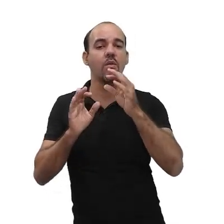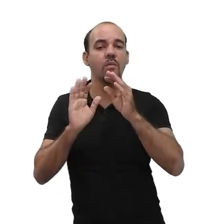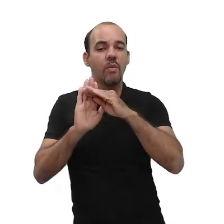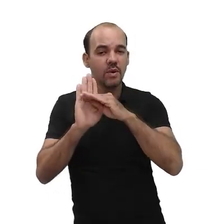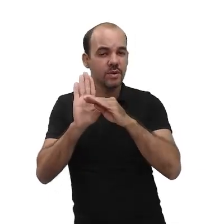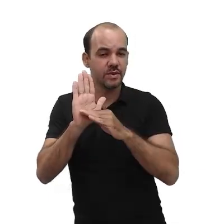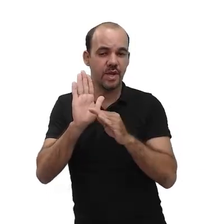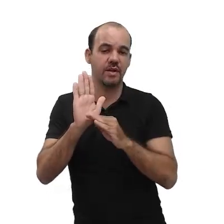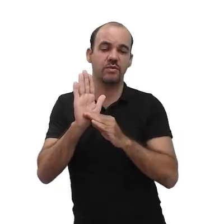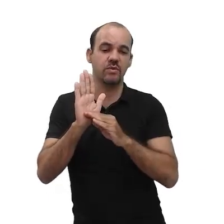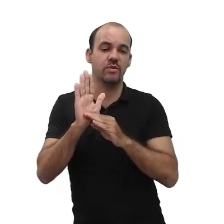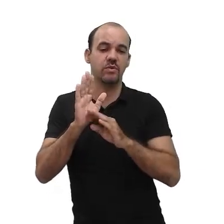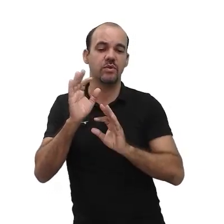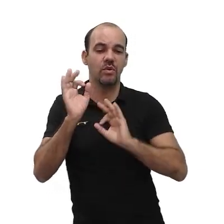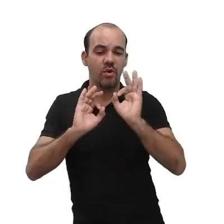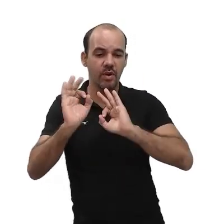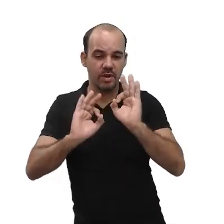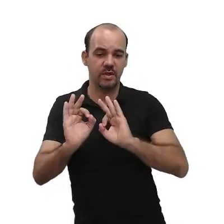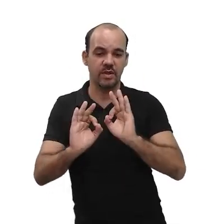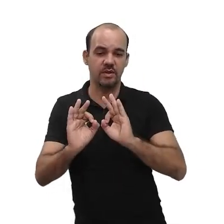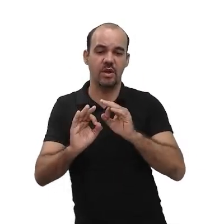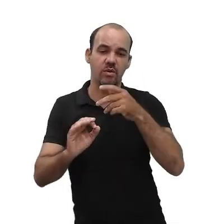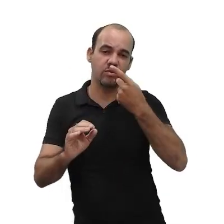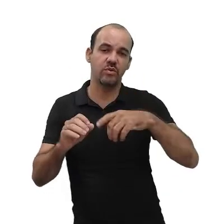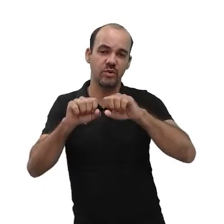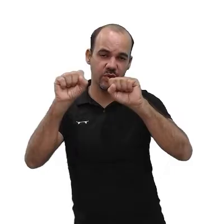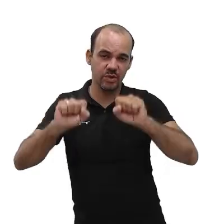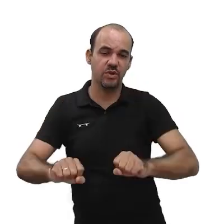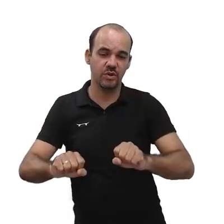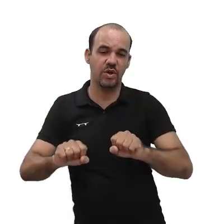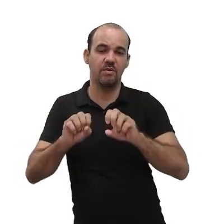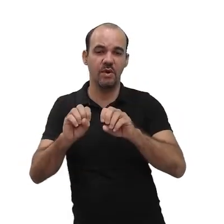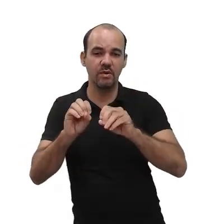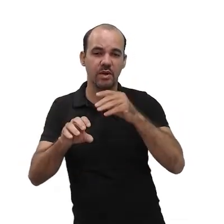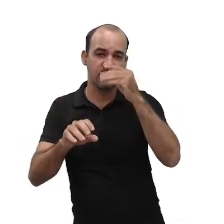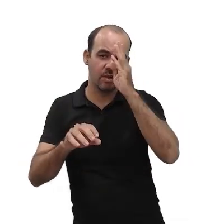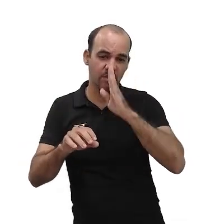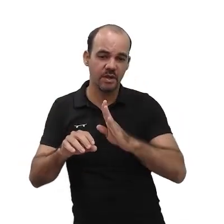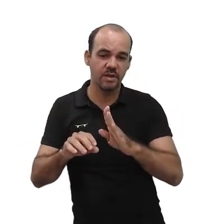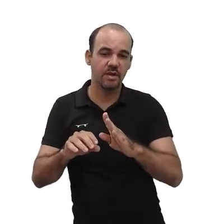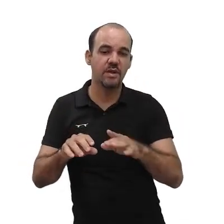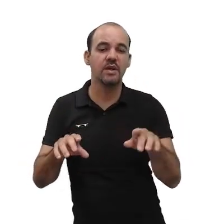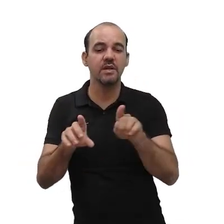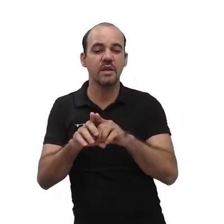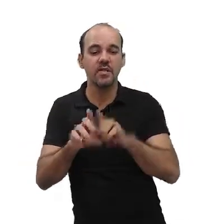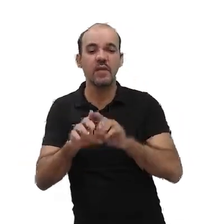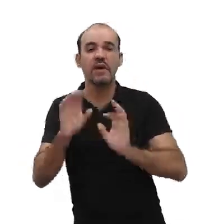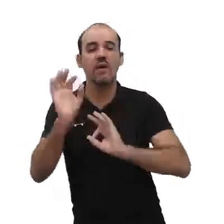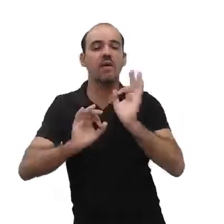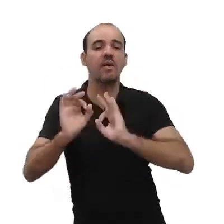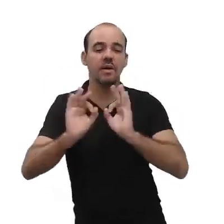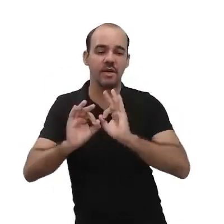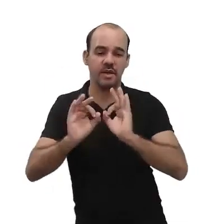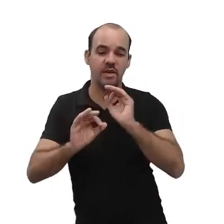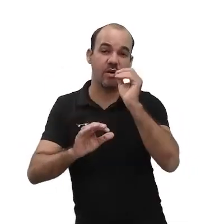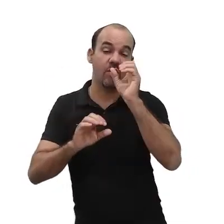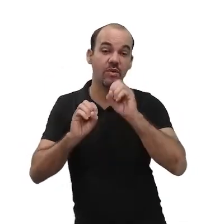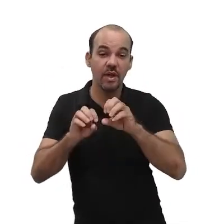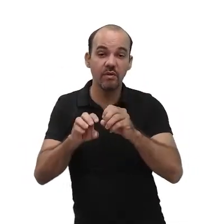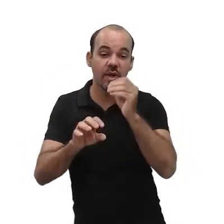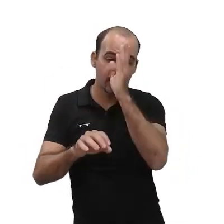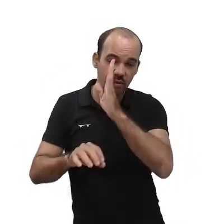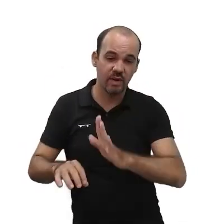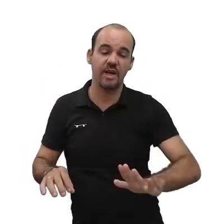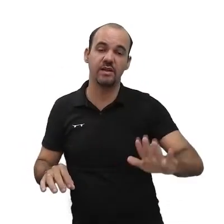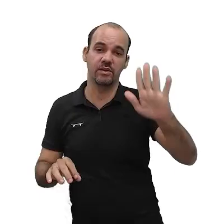brasileiro, e falar a respeito da organização da educação nacional brasileira, funções dos entes da federação. E aí, no primeiro momento, a gente vai pensar